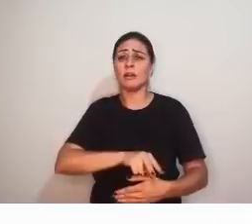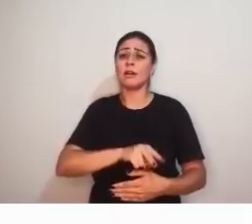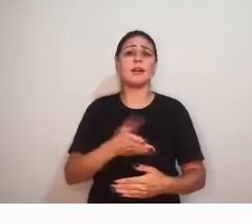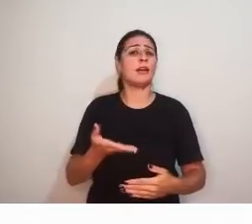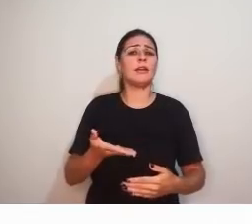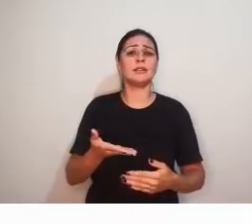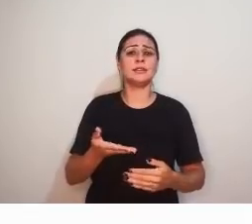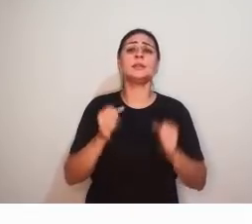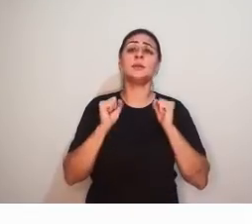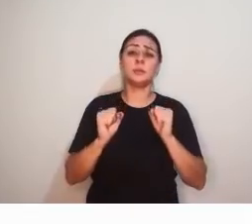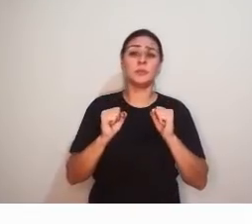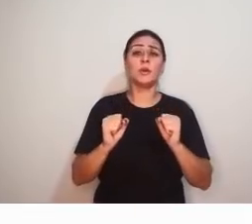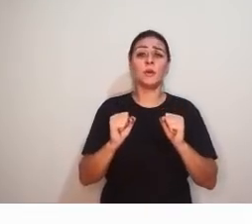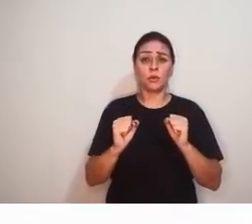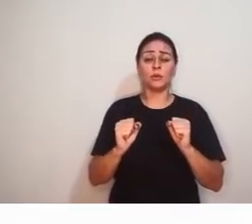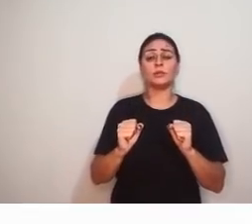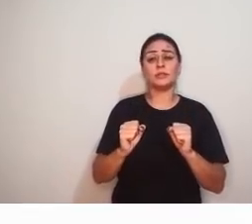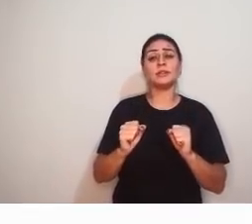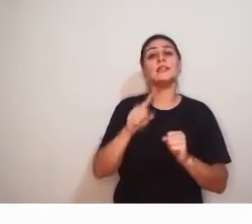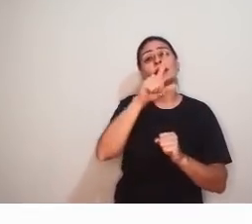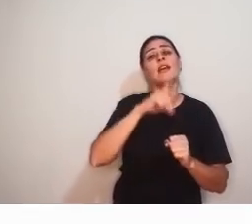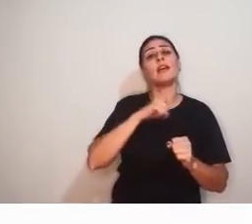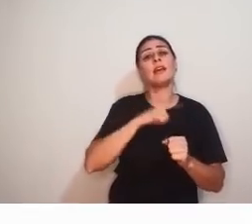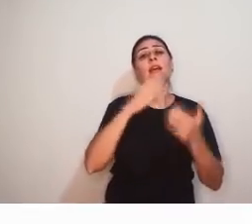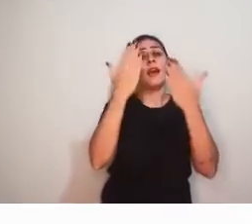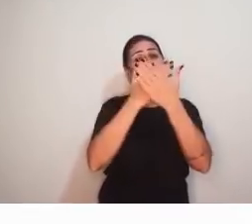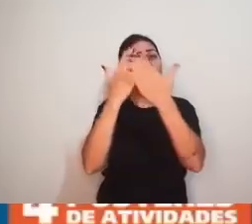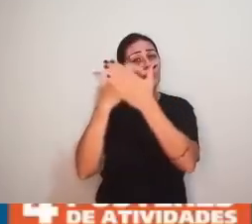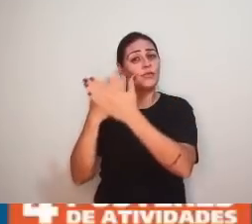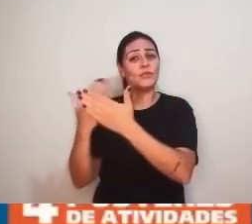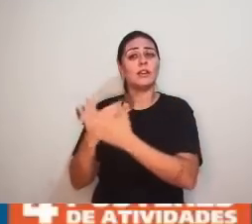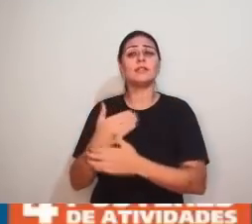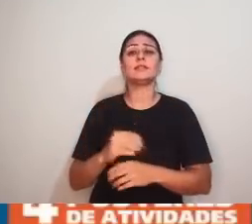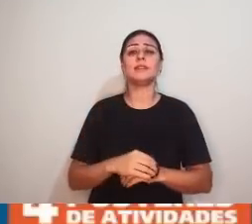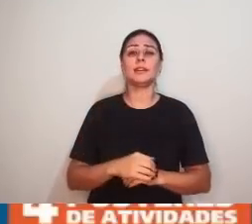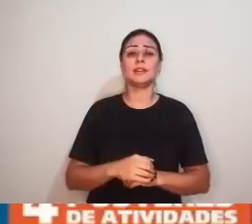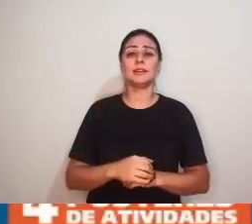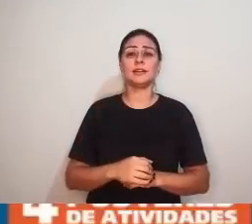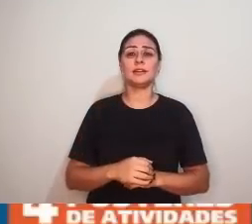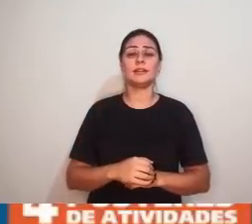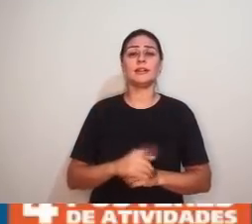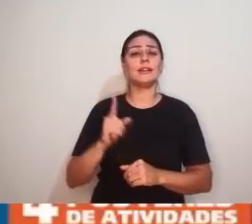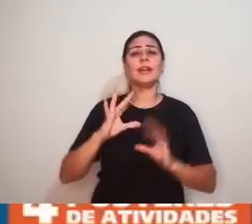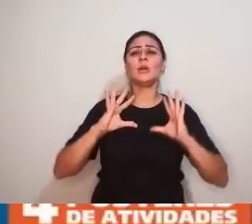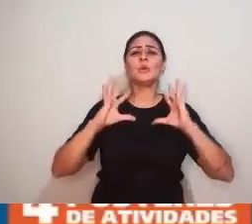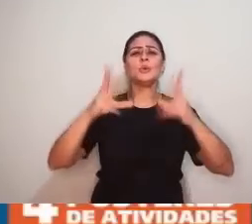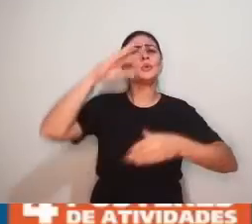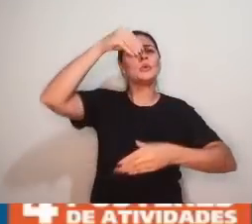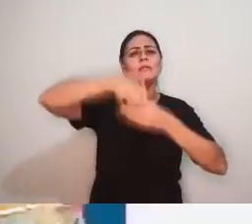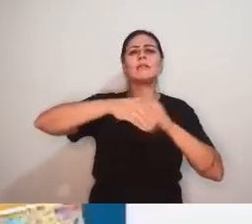revista, você tem a revista disponível para você ler a revista. Tá? Então, você tem a revista,